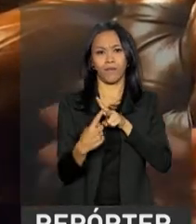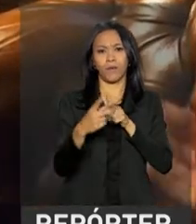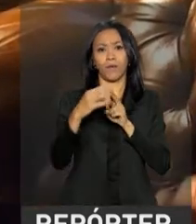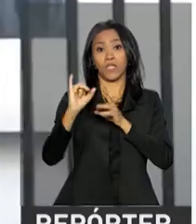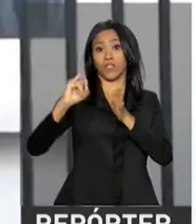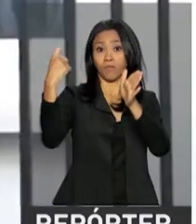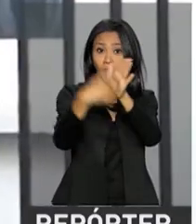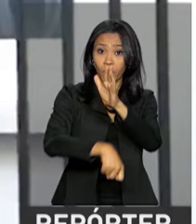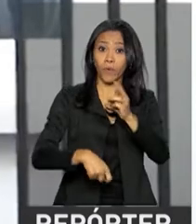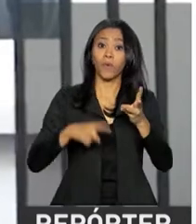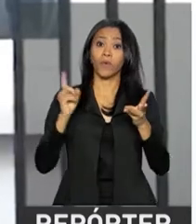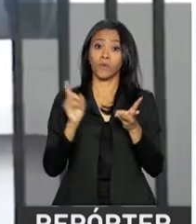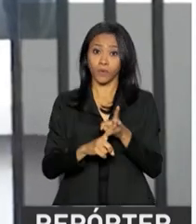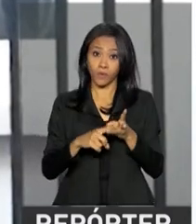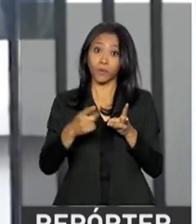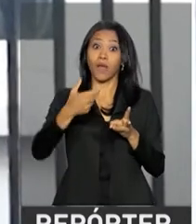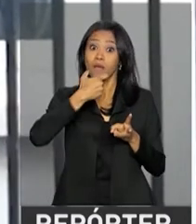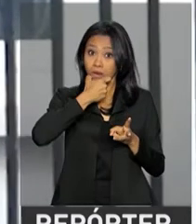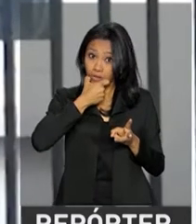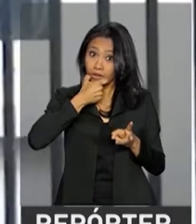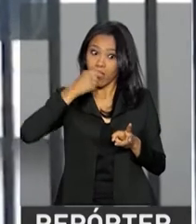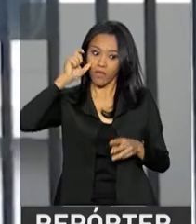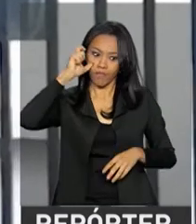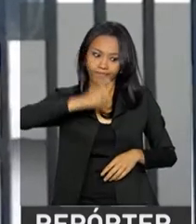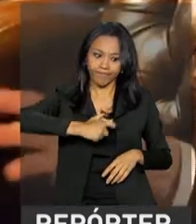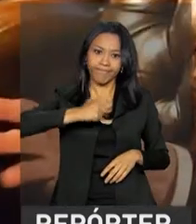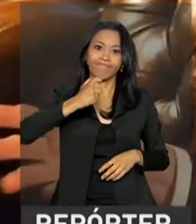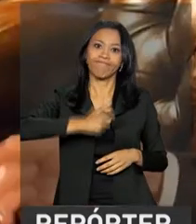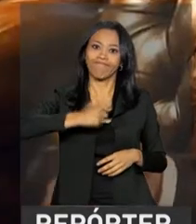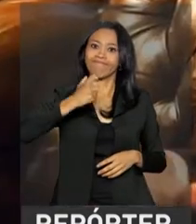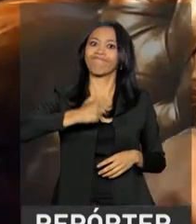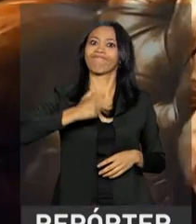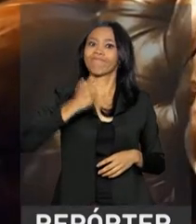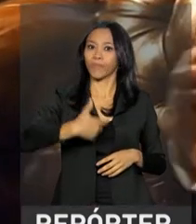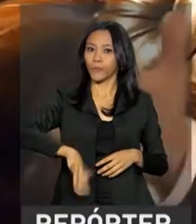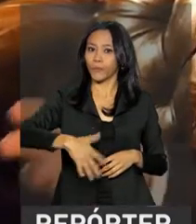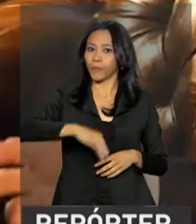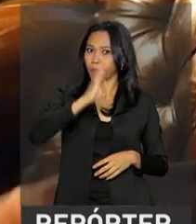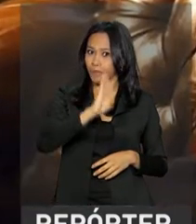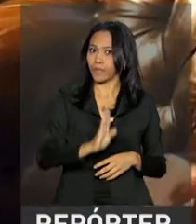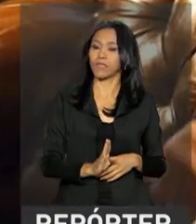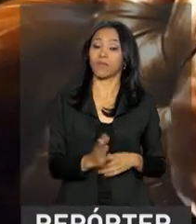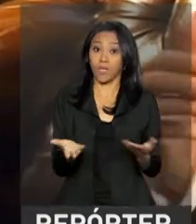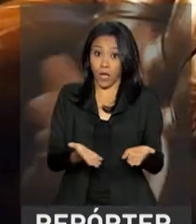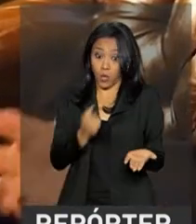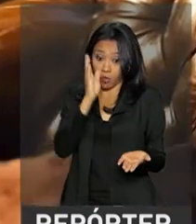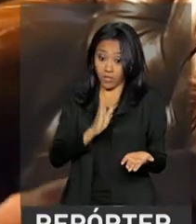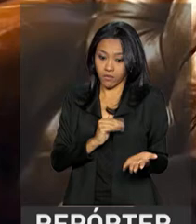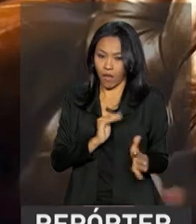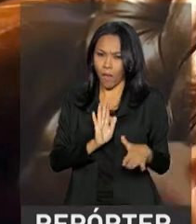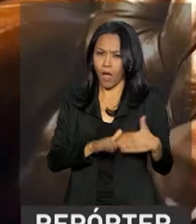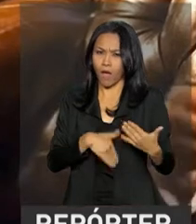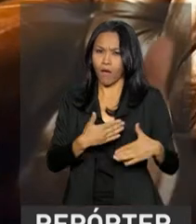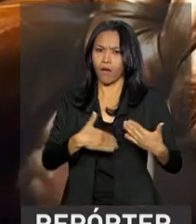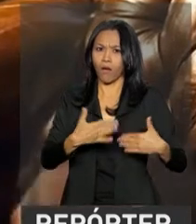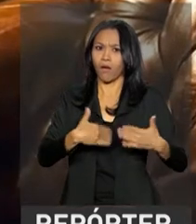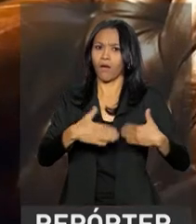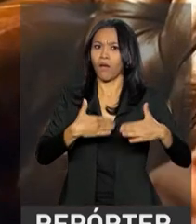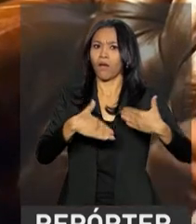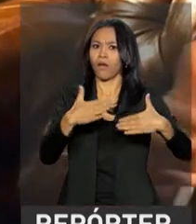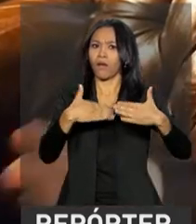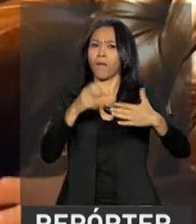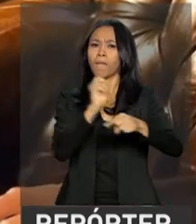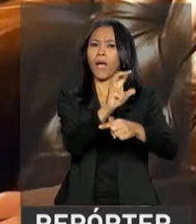mel no brasil existe um interesse muito grande agora o brasil está crescendo e criando